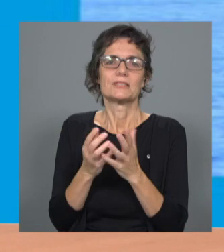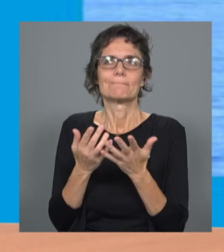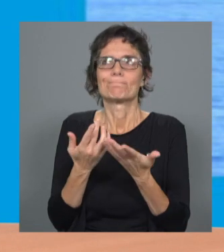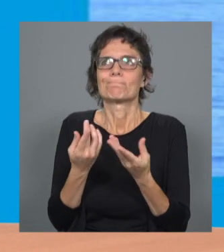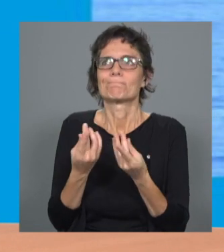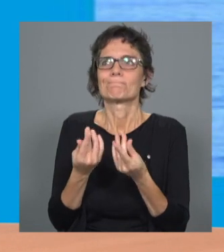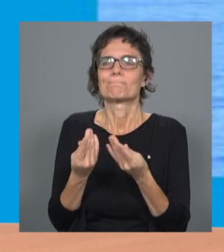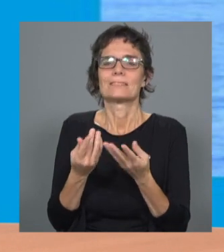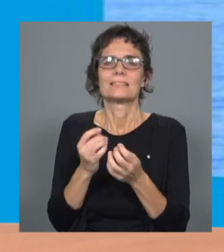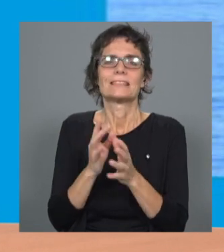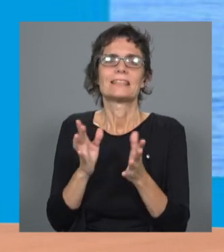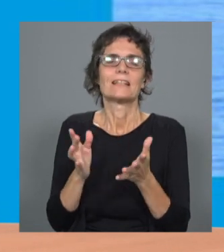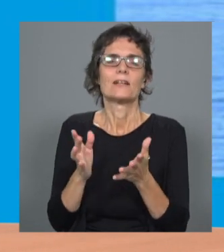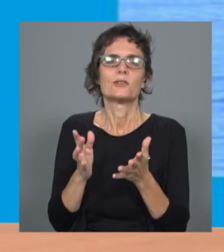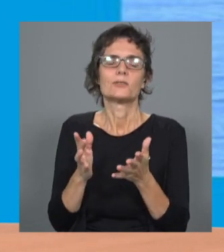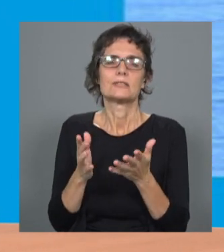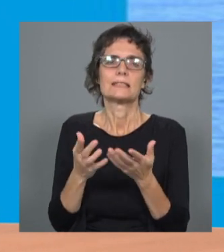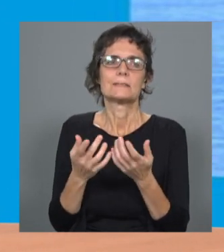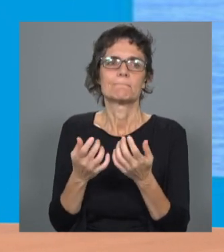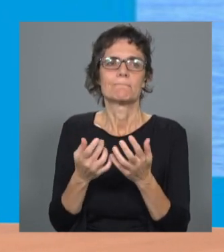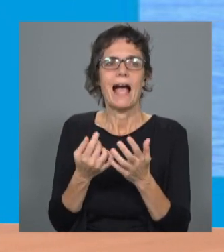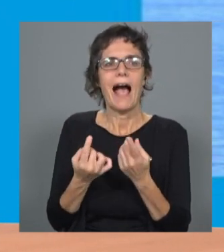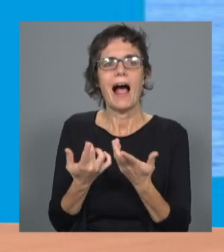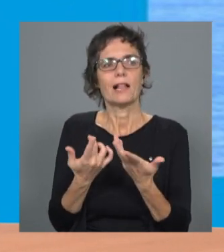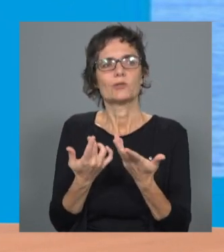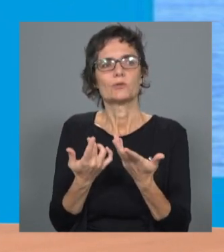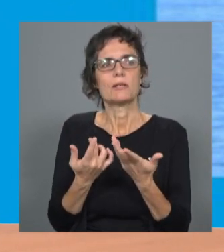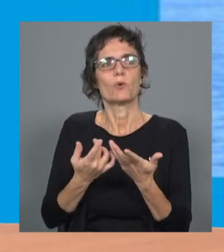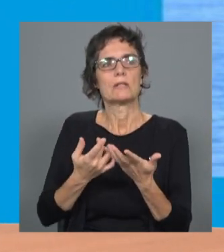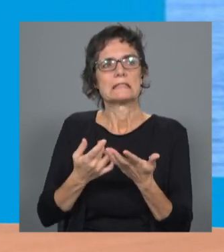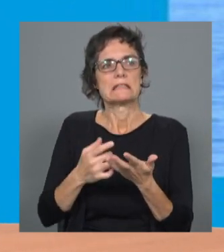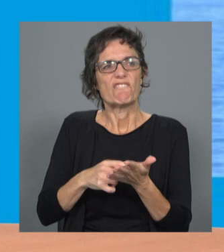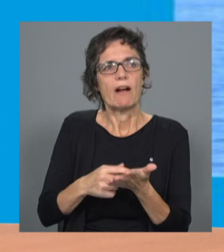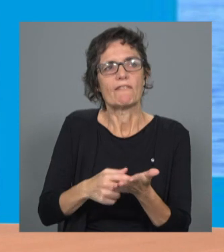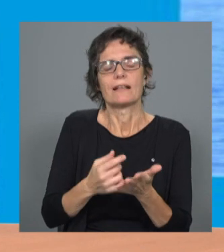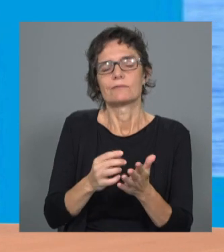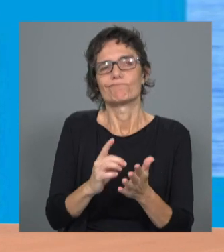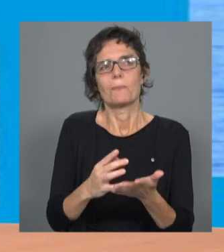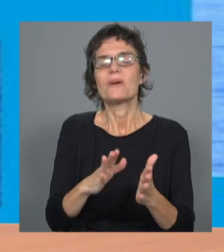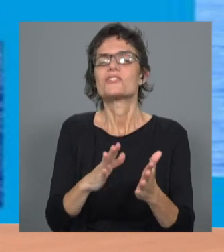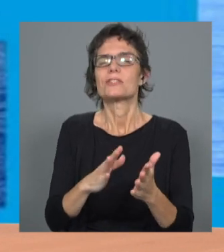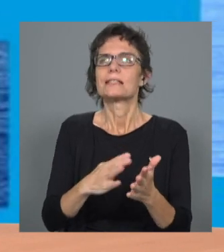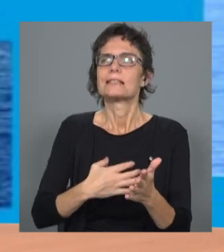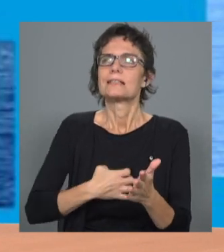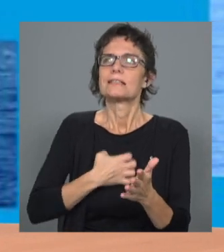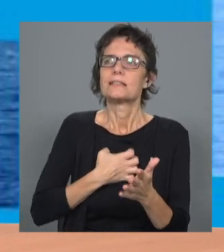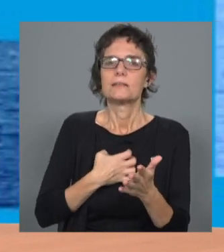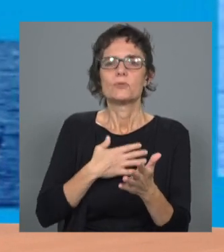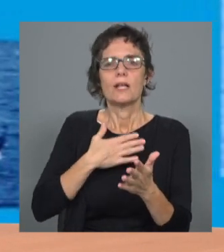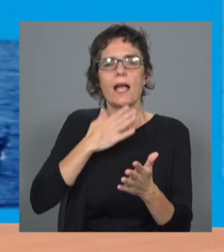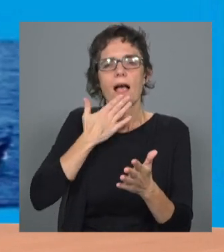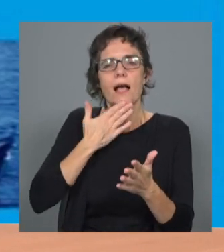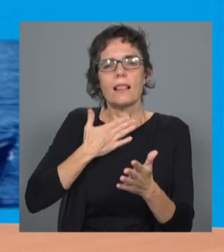assim, algo que seja mesmo necessário, mas que é um conforto também para nós. E também a tradição nisso também é